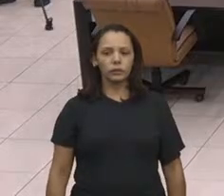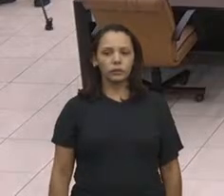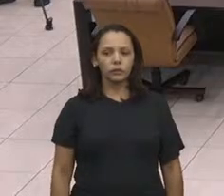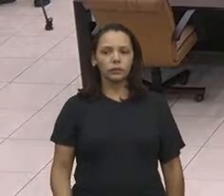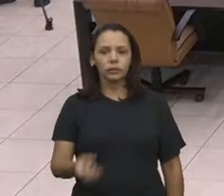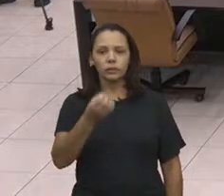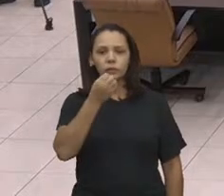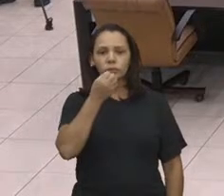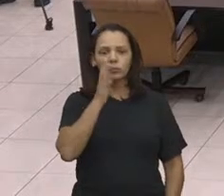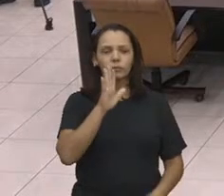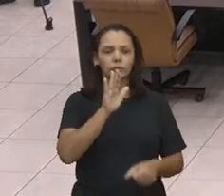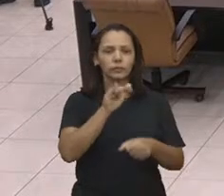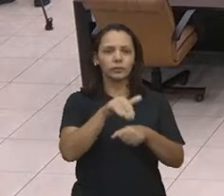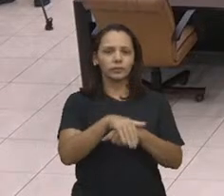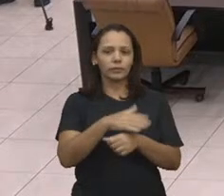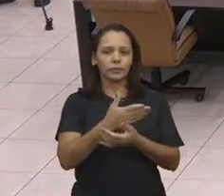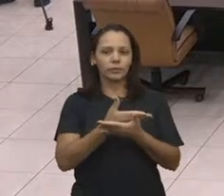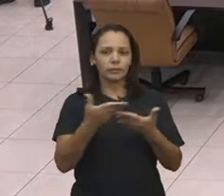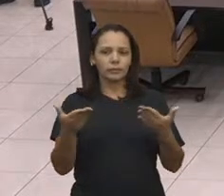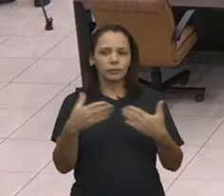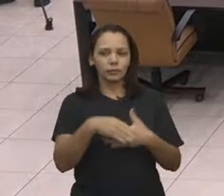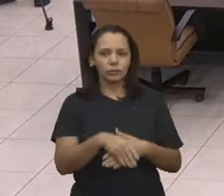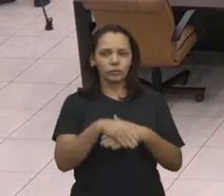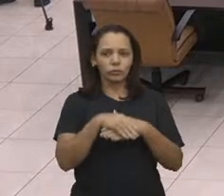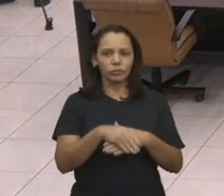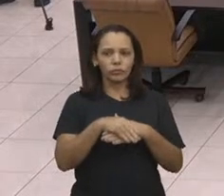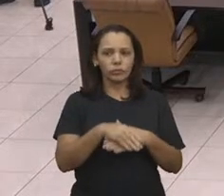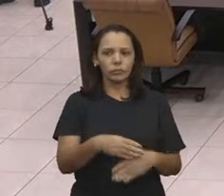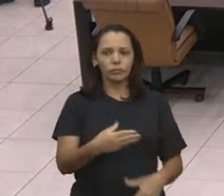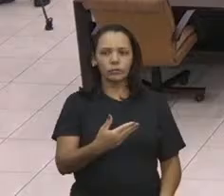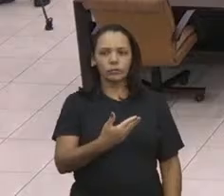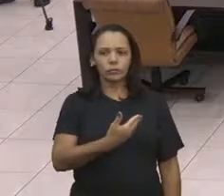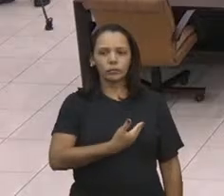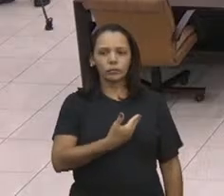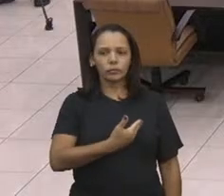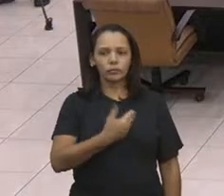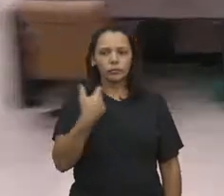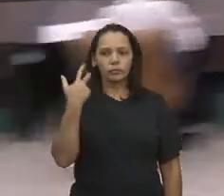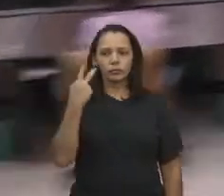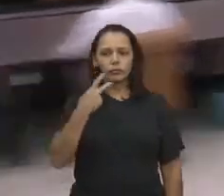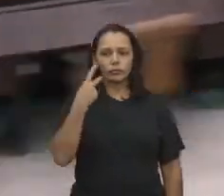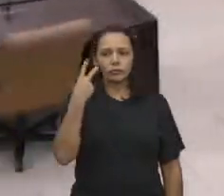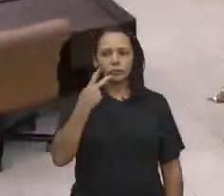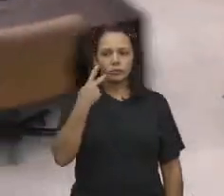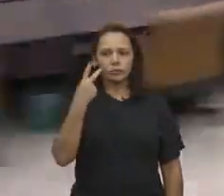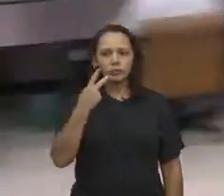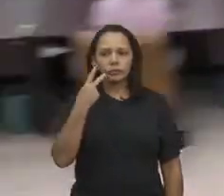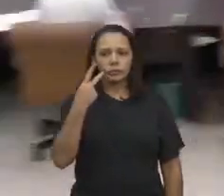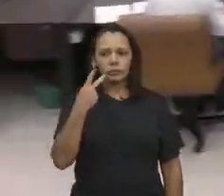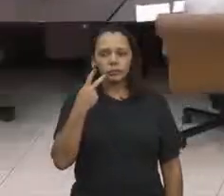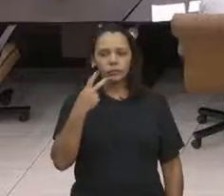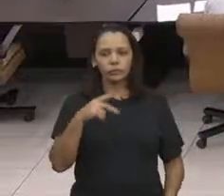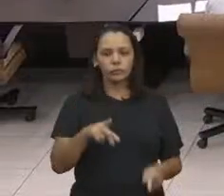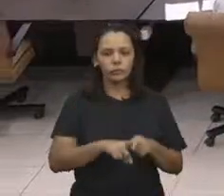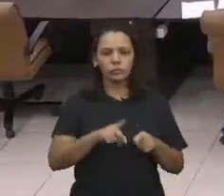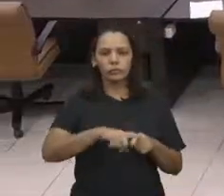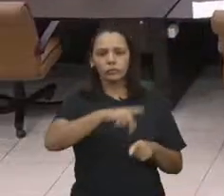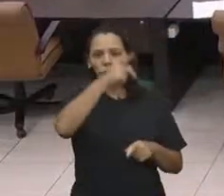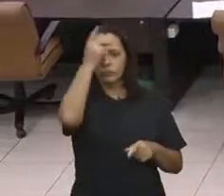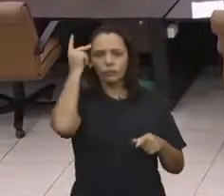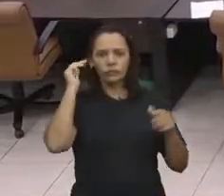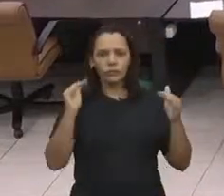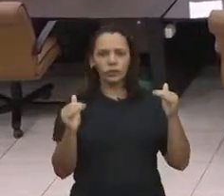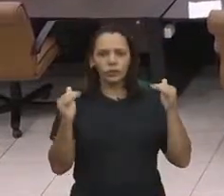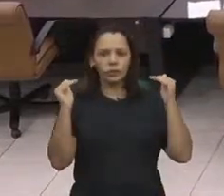Boa noite a todos. Quero cumprimentar aqui os nobres vereadores, cumprimentar aqui as autoridades